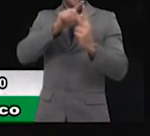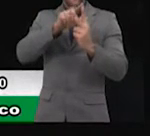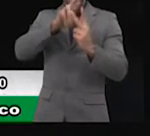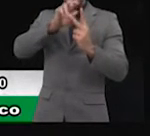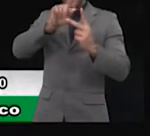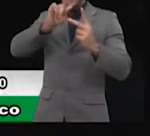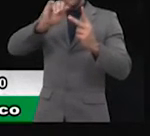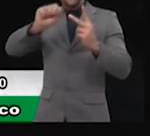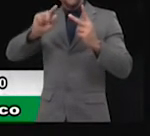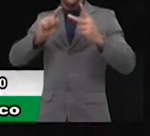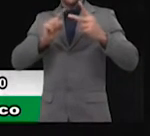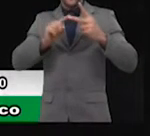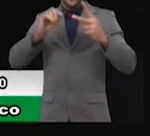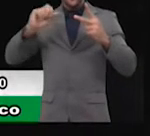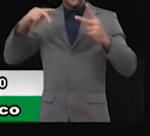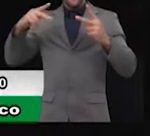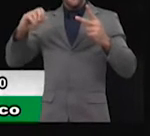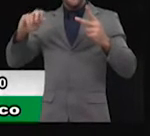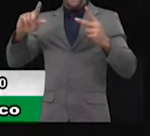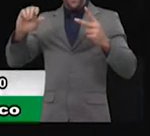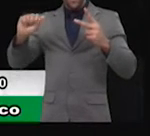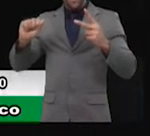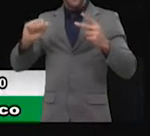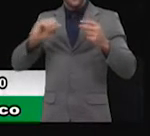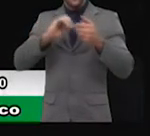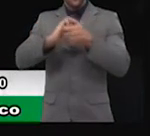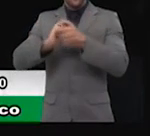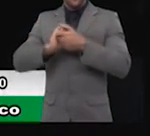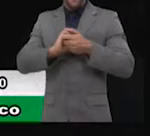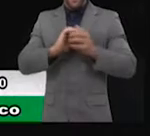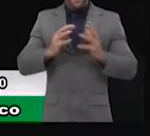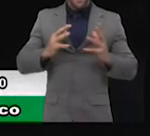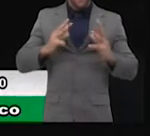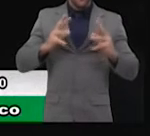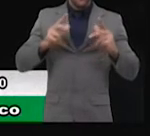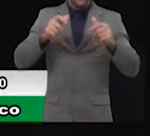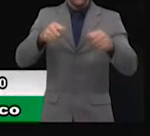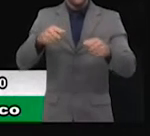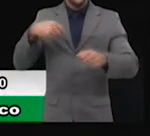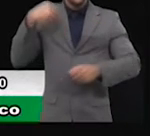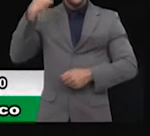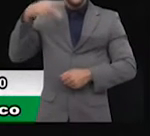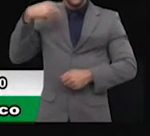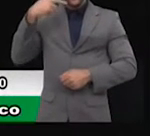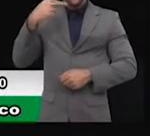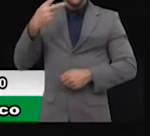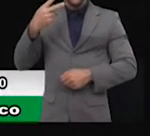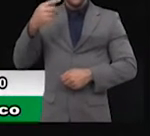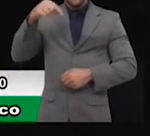mulheres. Em nome delas, quero cumprimentar a todos os vereadores da Câmara, dizer que